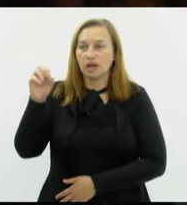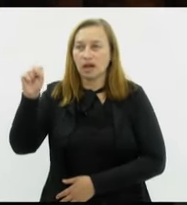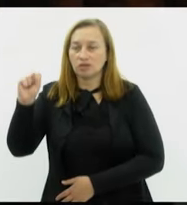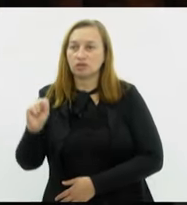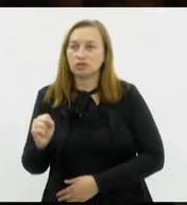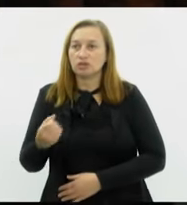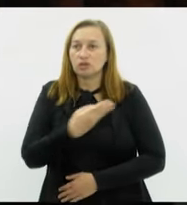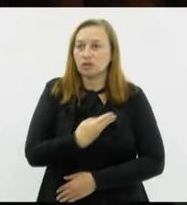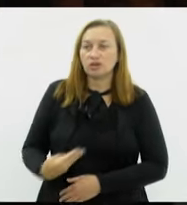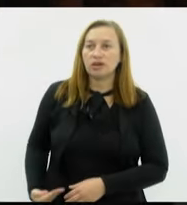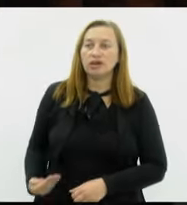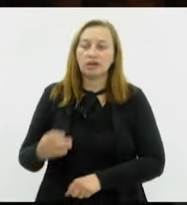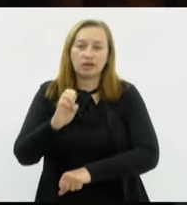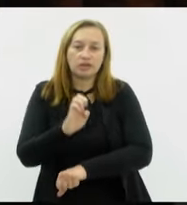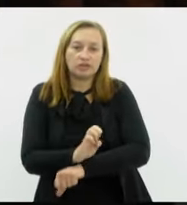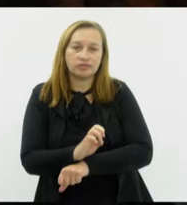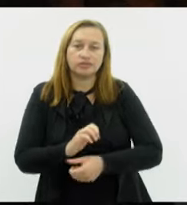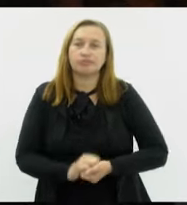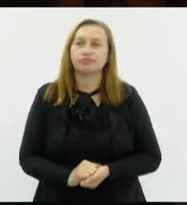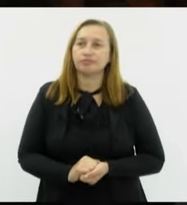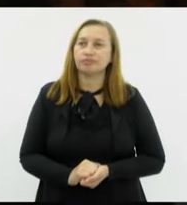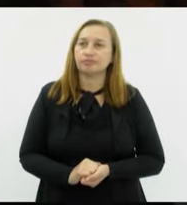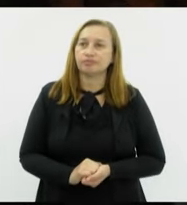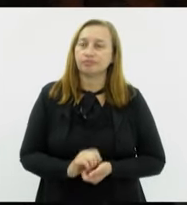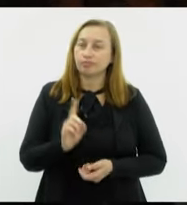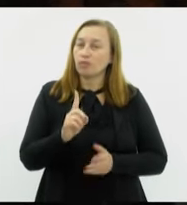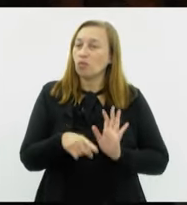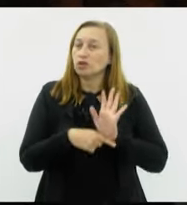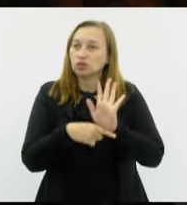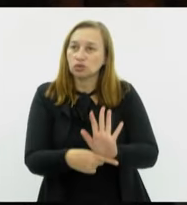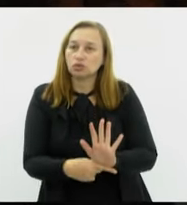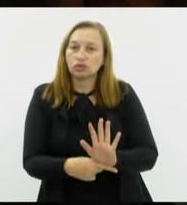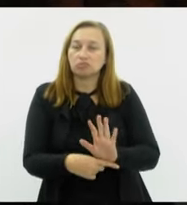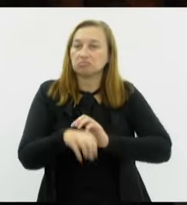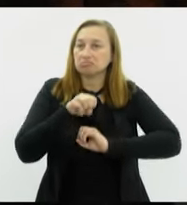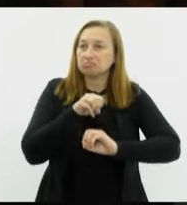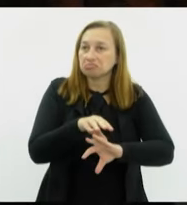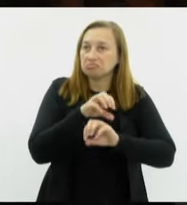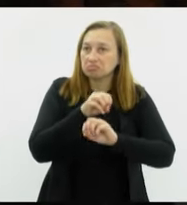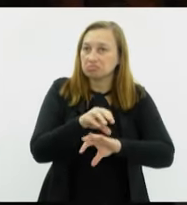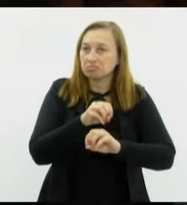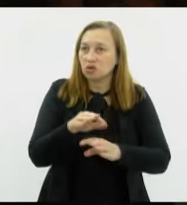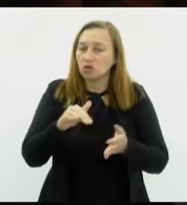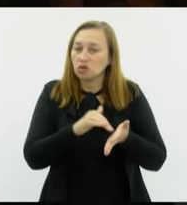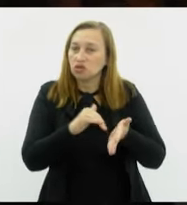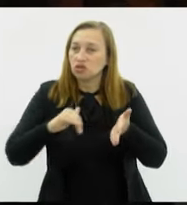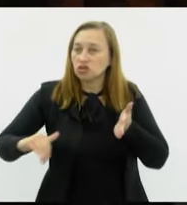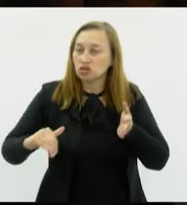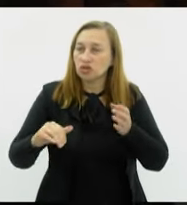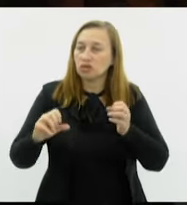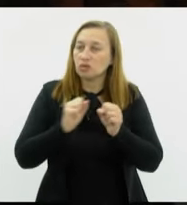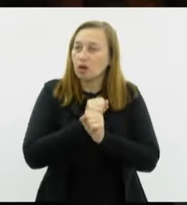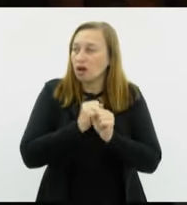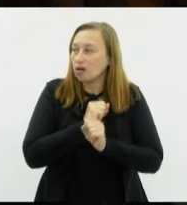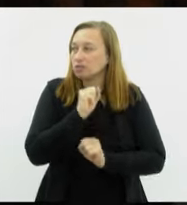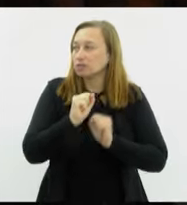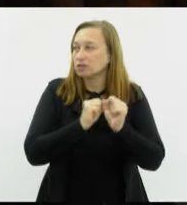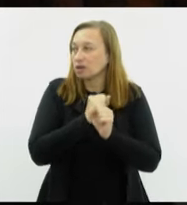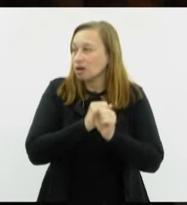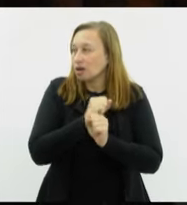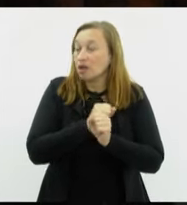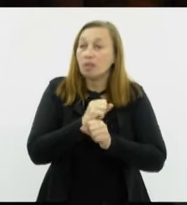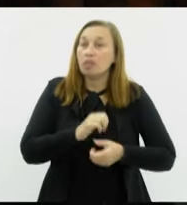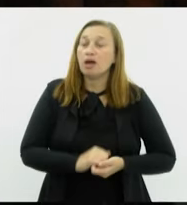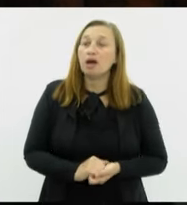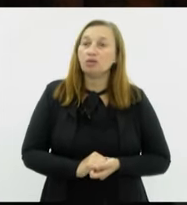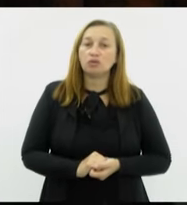Estado usurpa a educação, usurpa a saúde, retirando ano após ano bilhões de